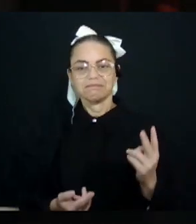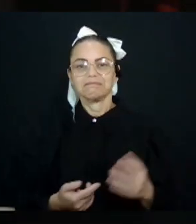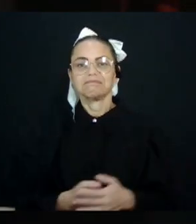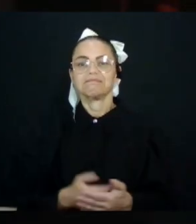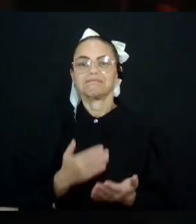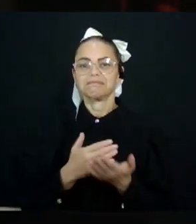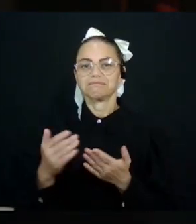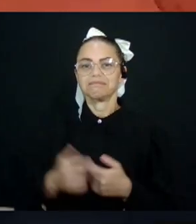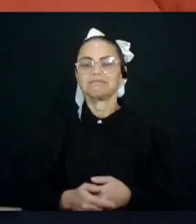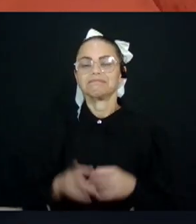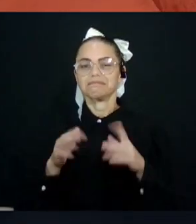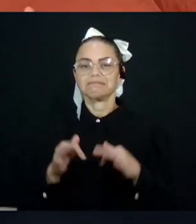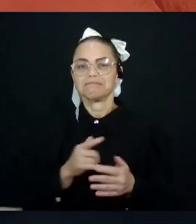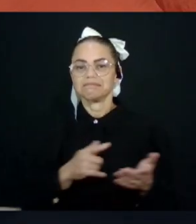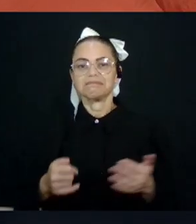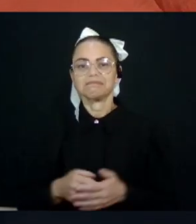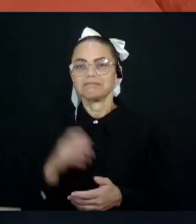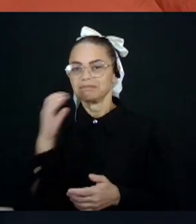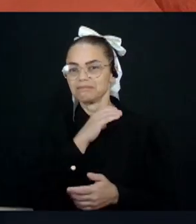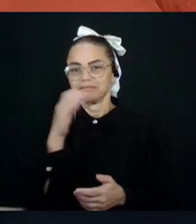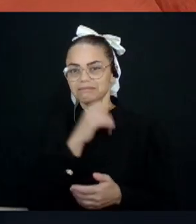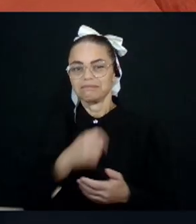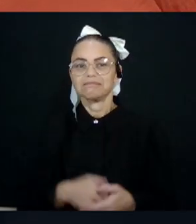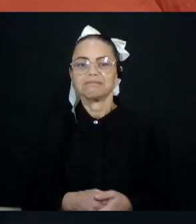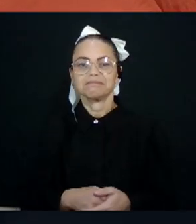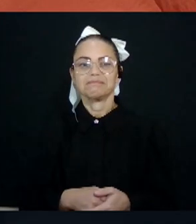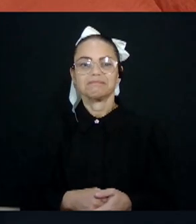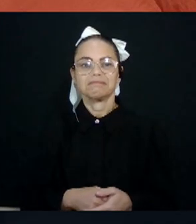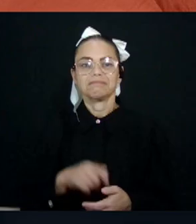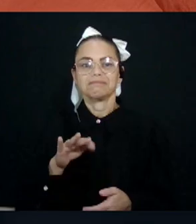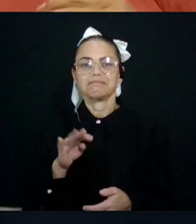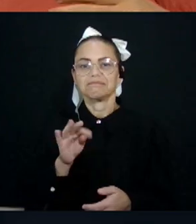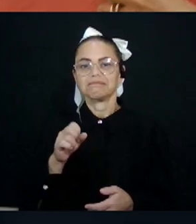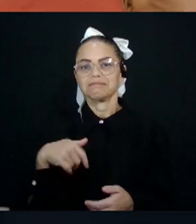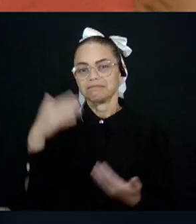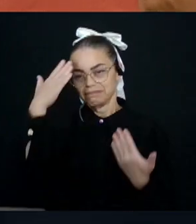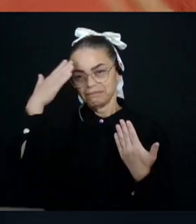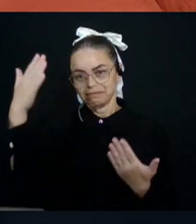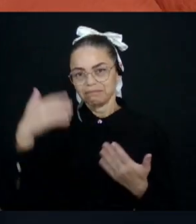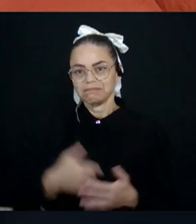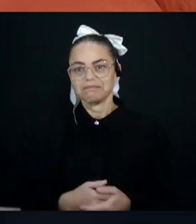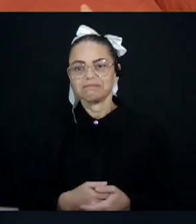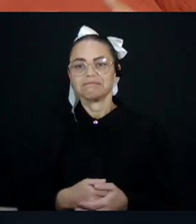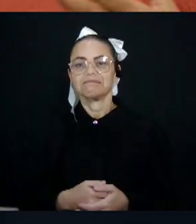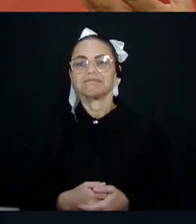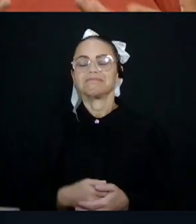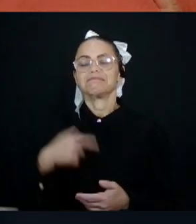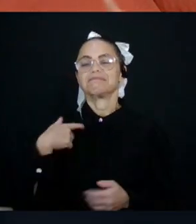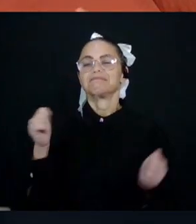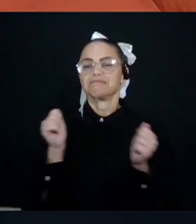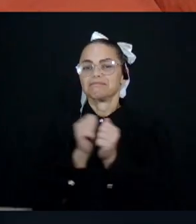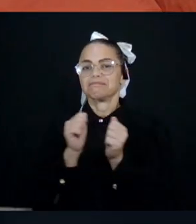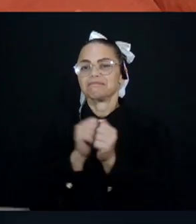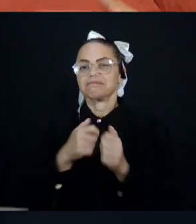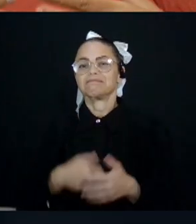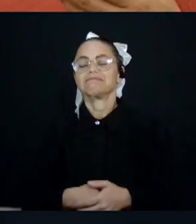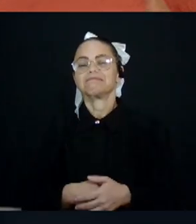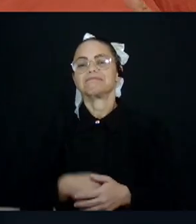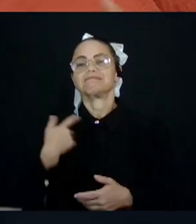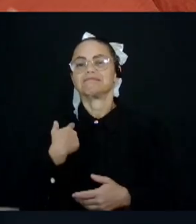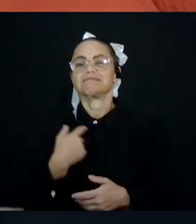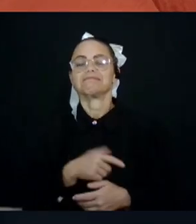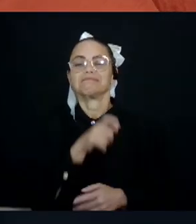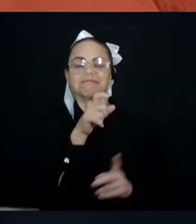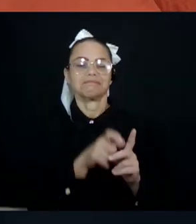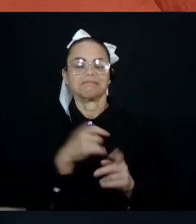considerações finais rapidinho, então, com o Wellington. Wellington, obrigada, viu? Por estar com a gente, por ser o nosso personagem, por